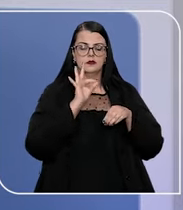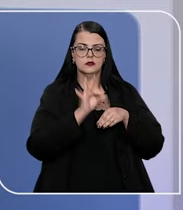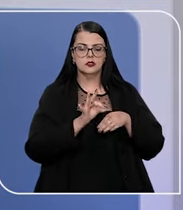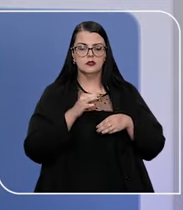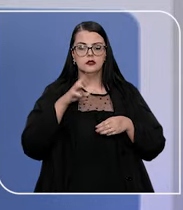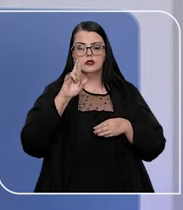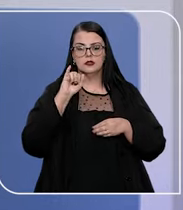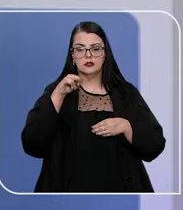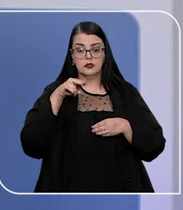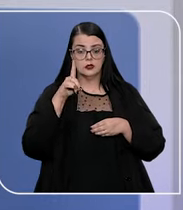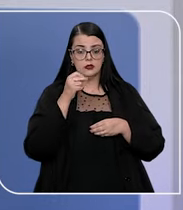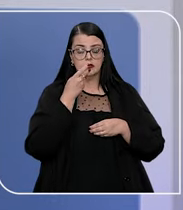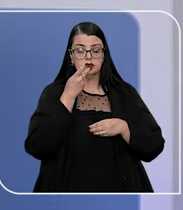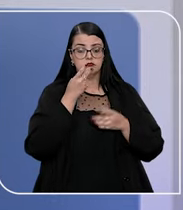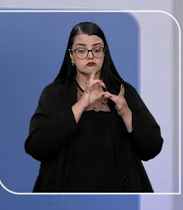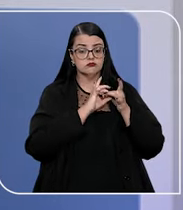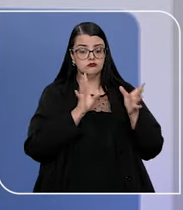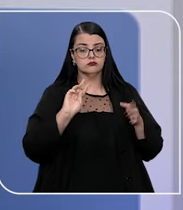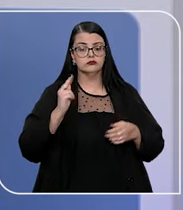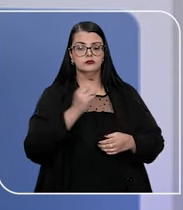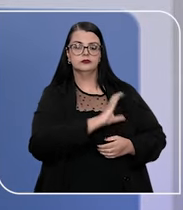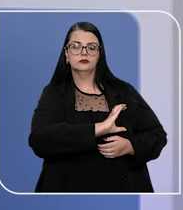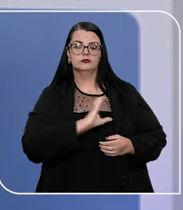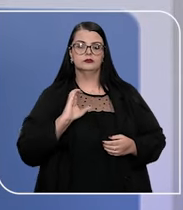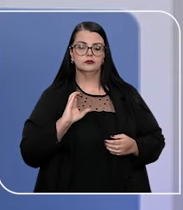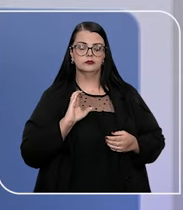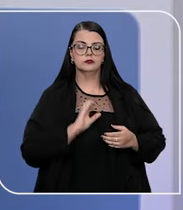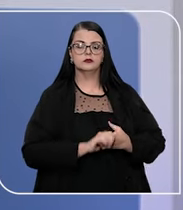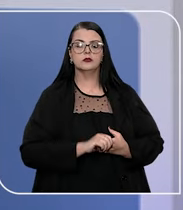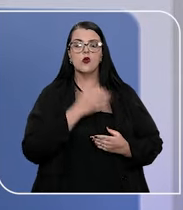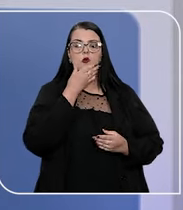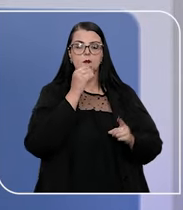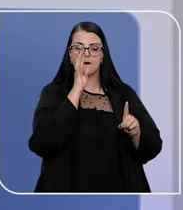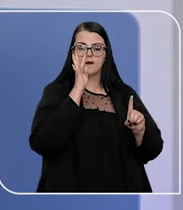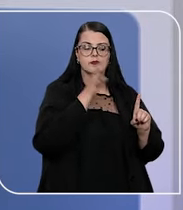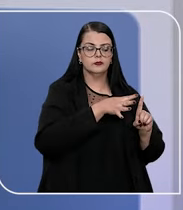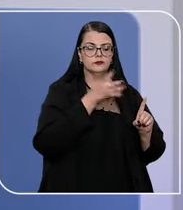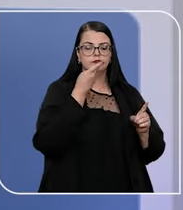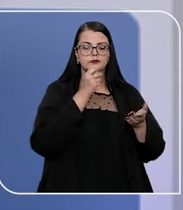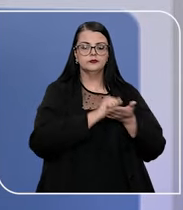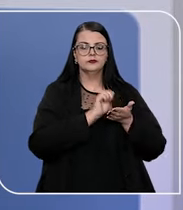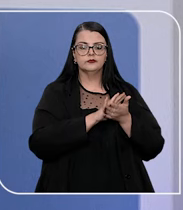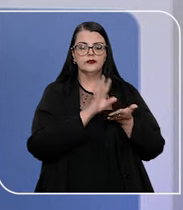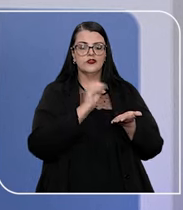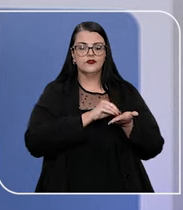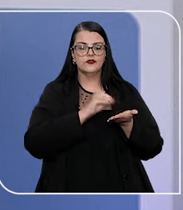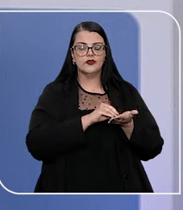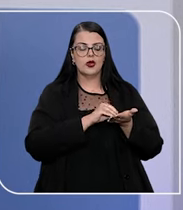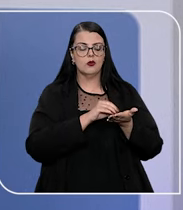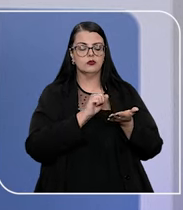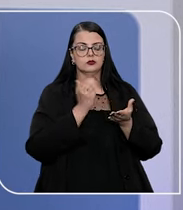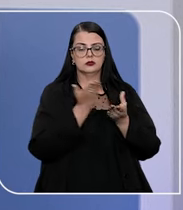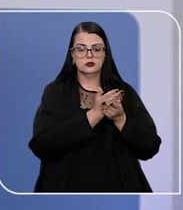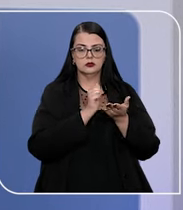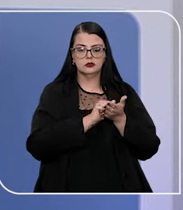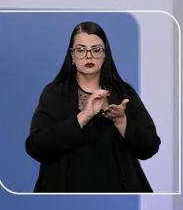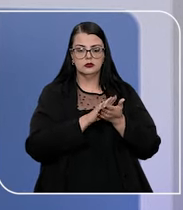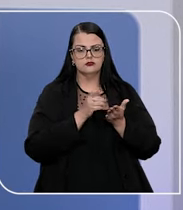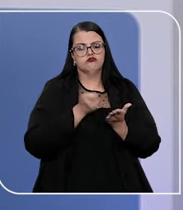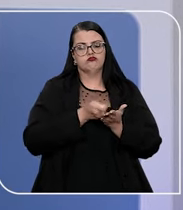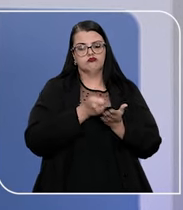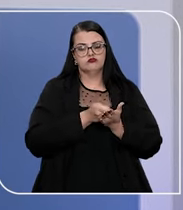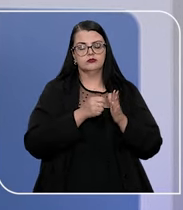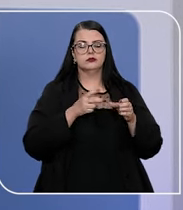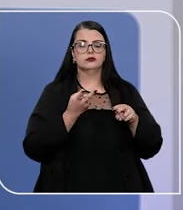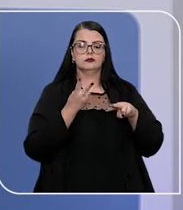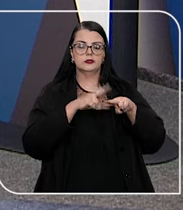ministro Reinaldo Soares da Fonseca havia concedido um abesc Corpus ao acusado após a defesa alegar falta de intimação no processo